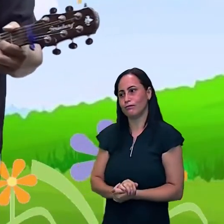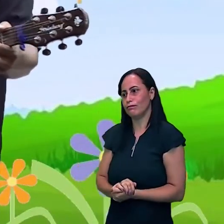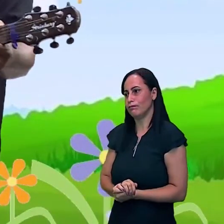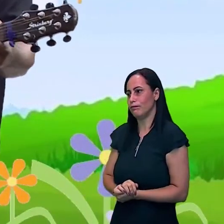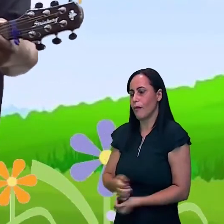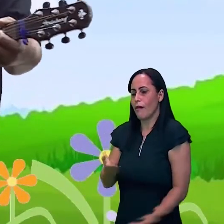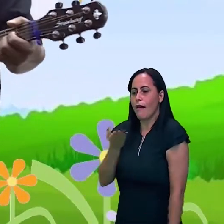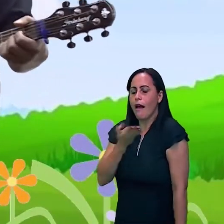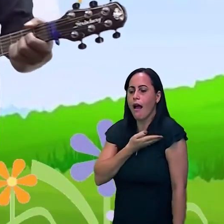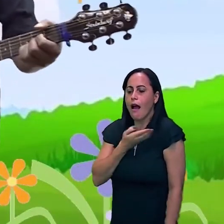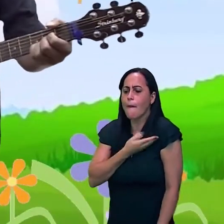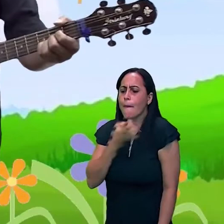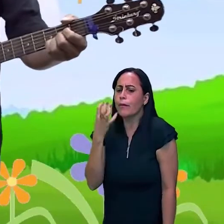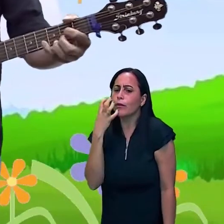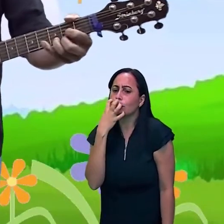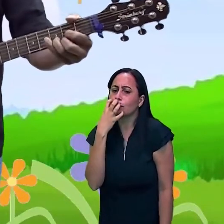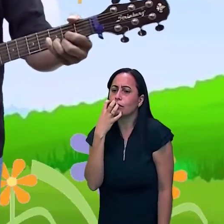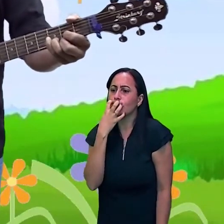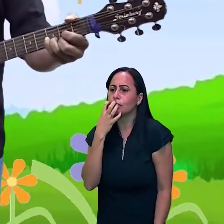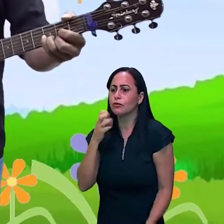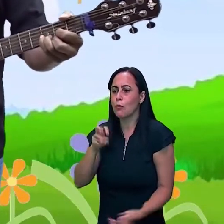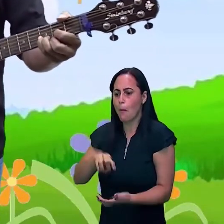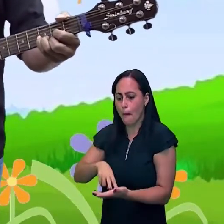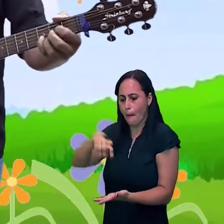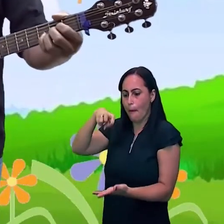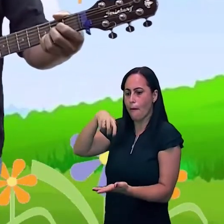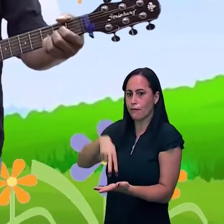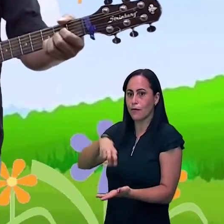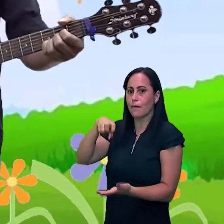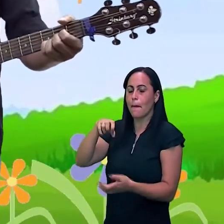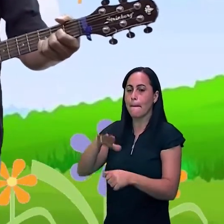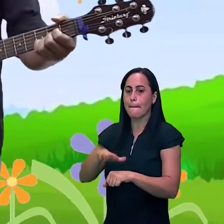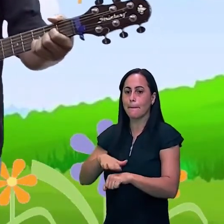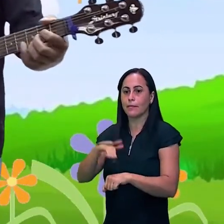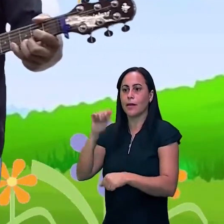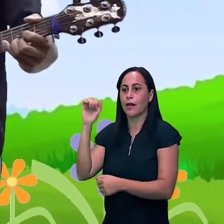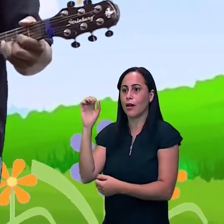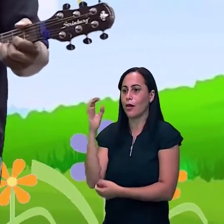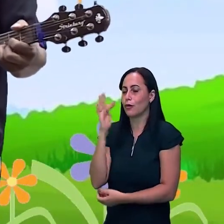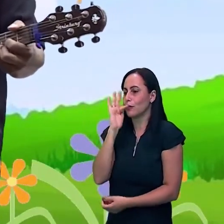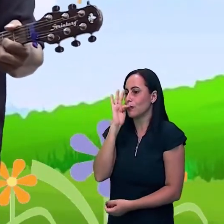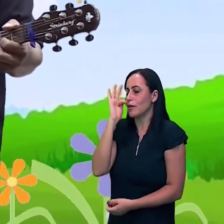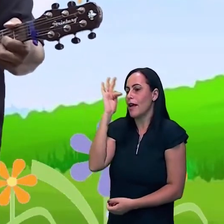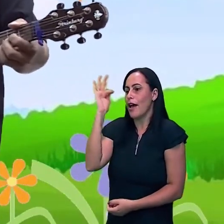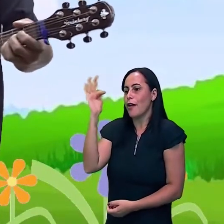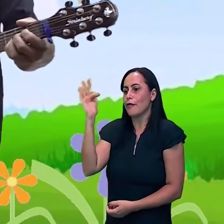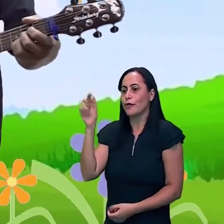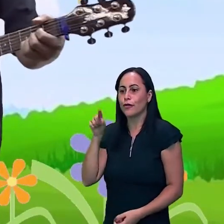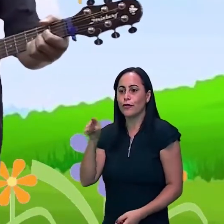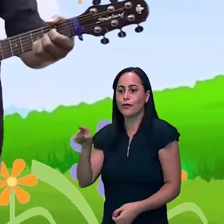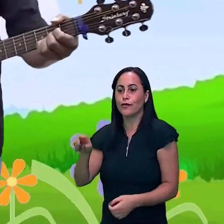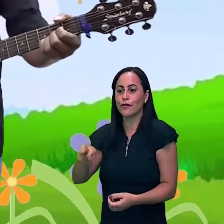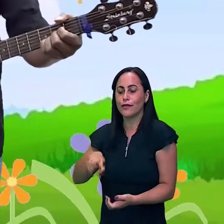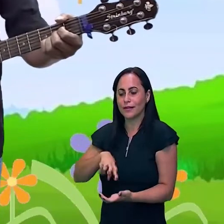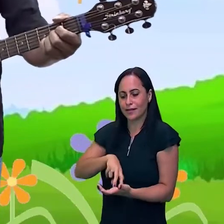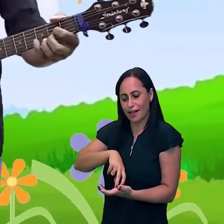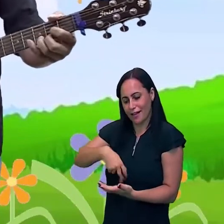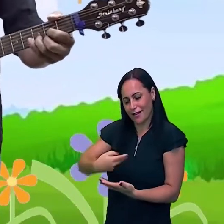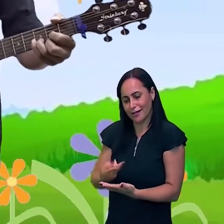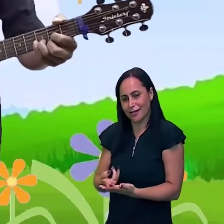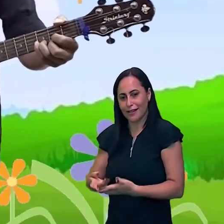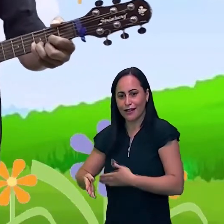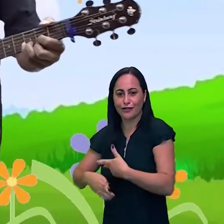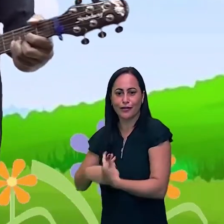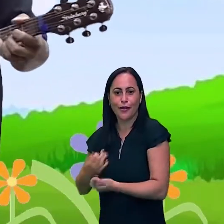Amigo cachorro, que pula mais alto que a roseira, você que deita e rola